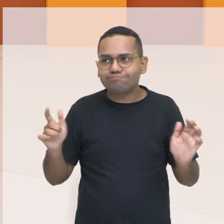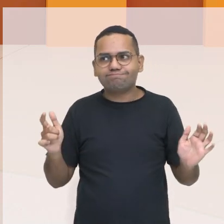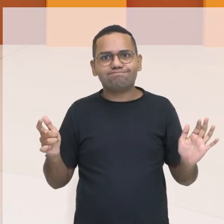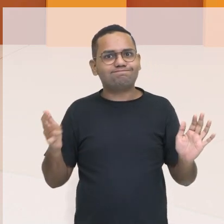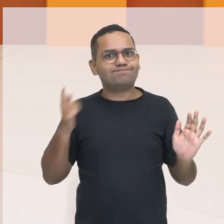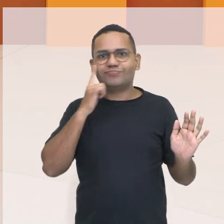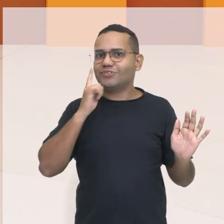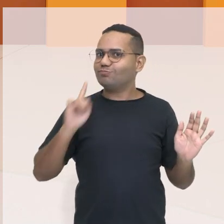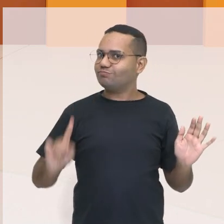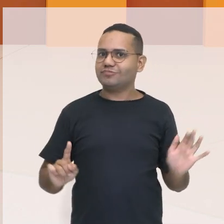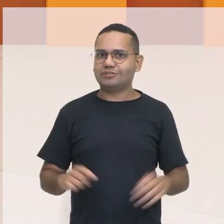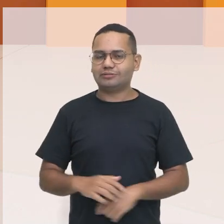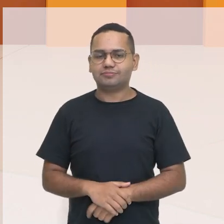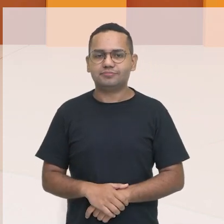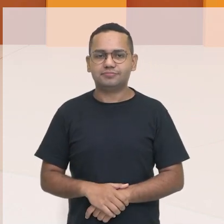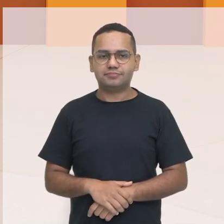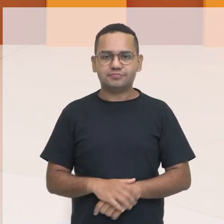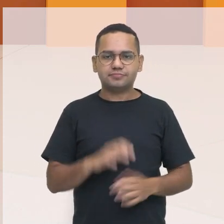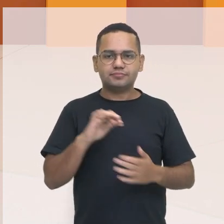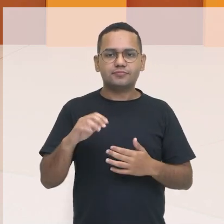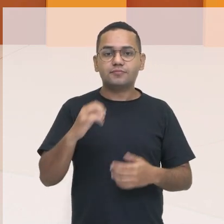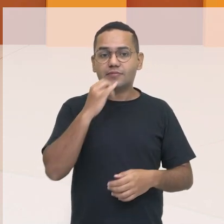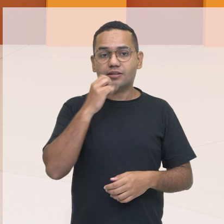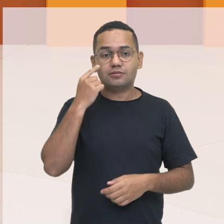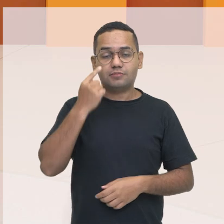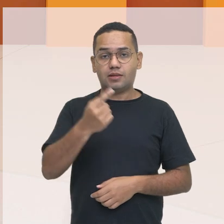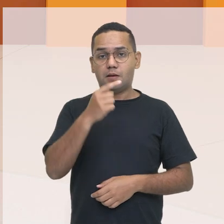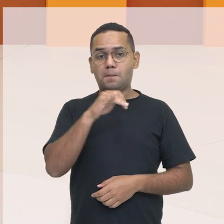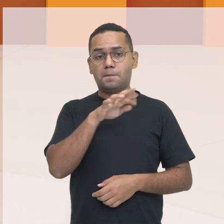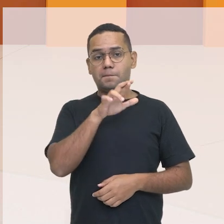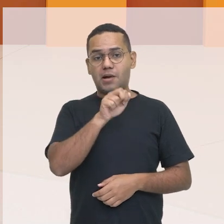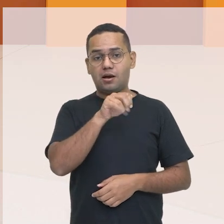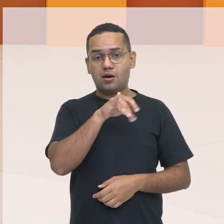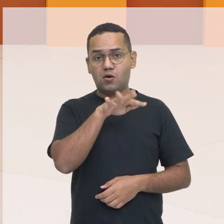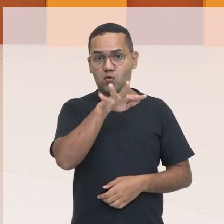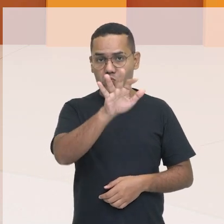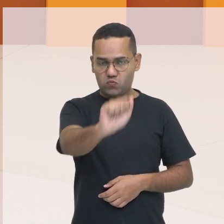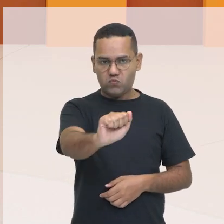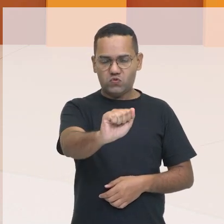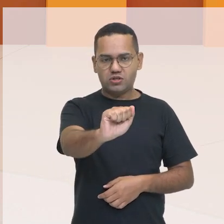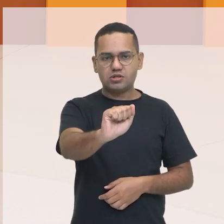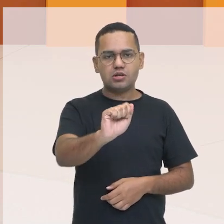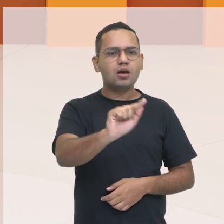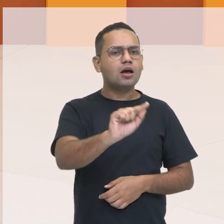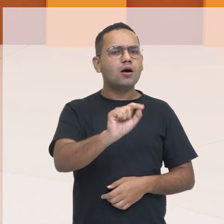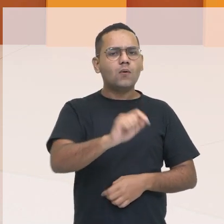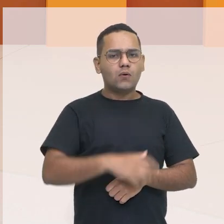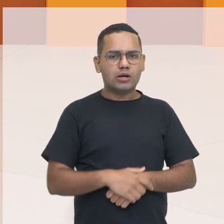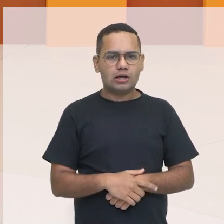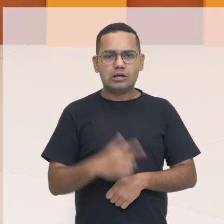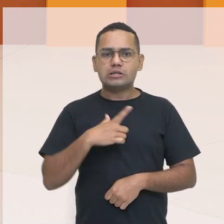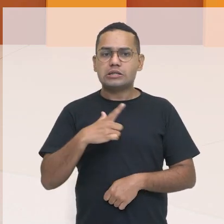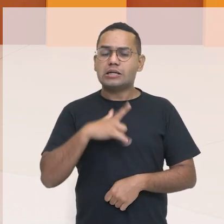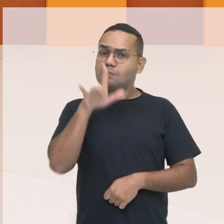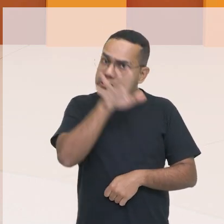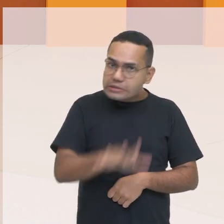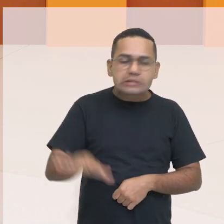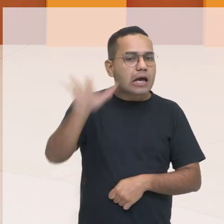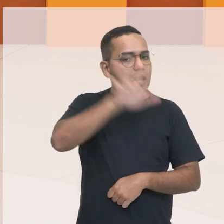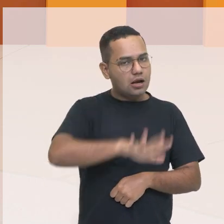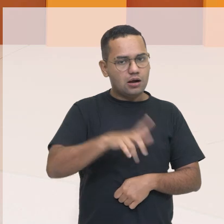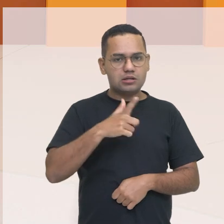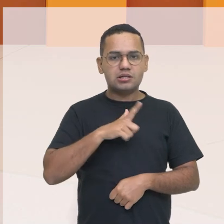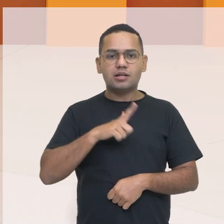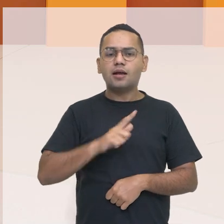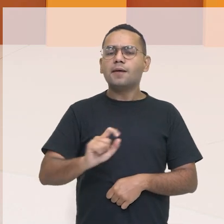falando da macrofísica, tá? O poder existia e era exercido em grande escala, macro, por meio